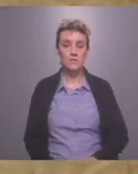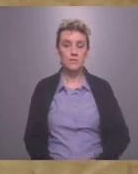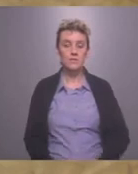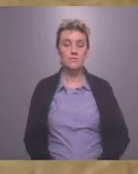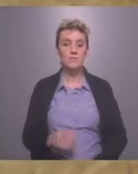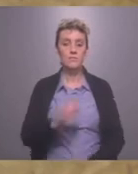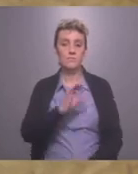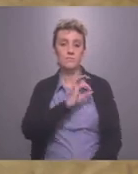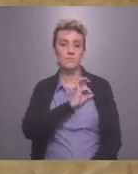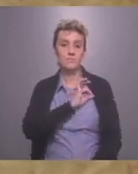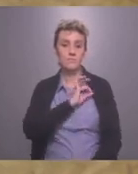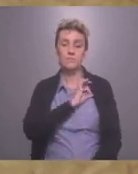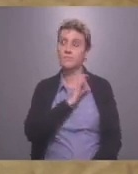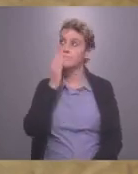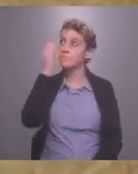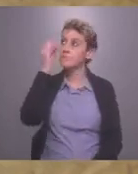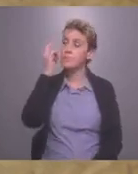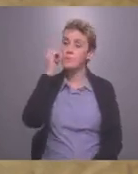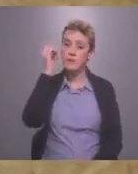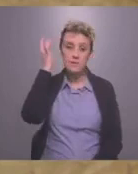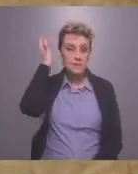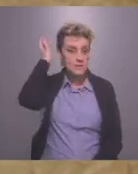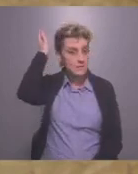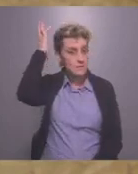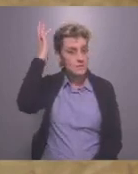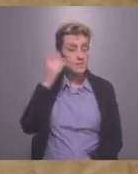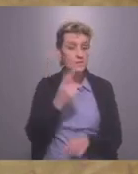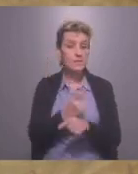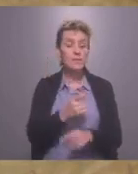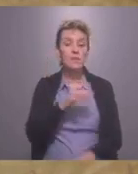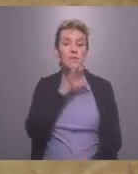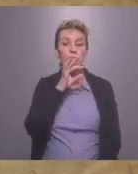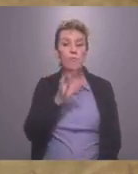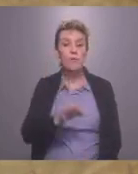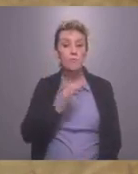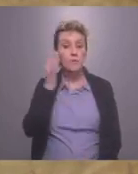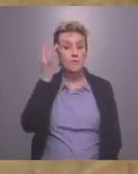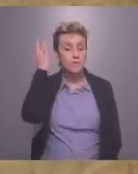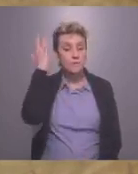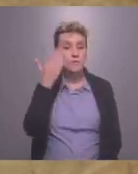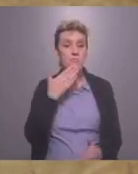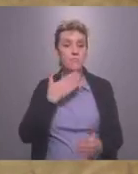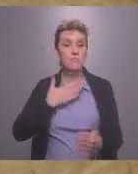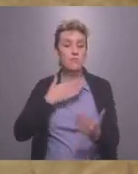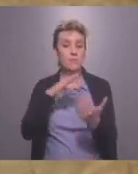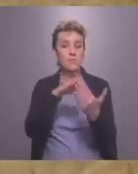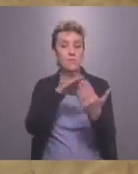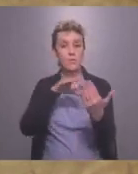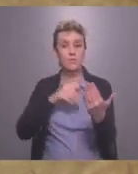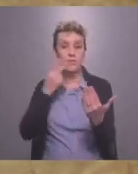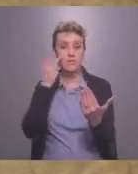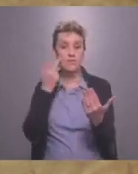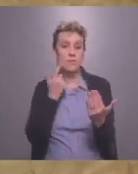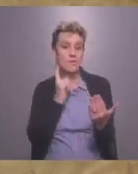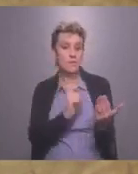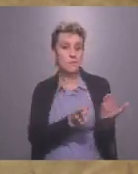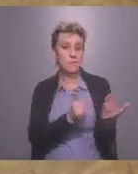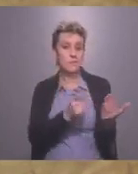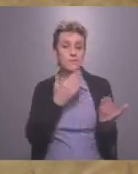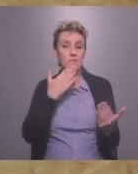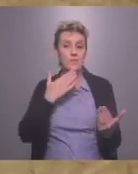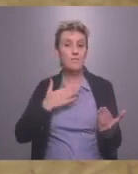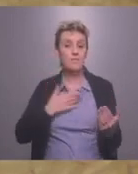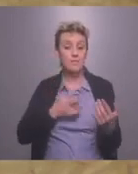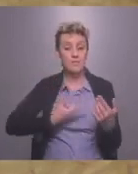Senhor Pai Santo, que na Sagrada Família nos destes um modelo de vida, concedei